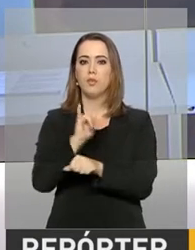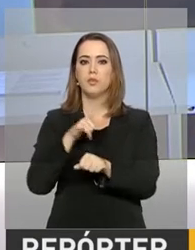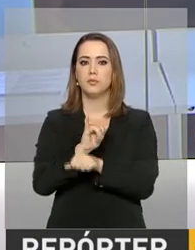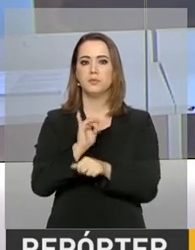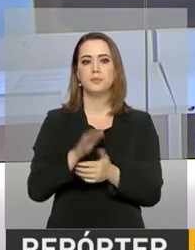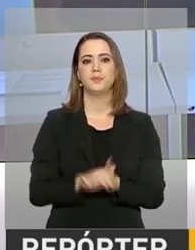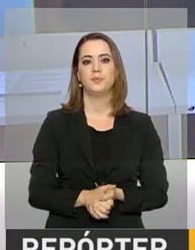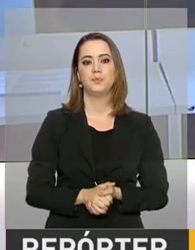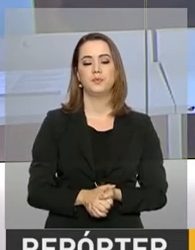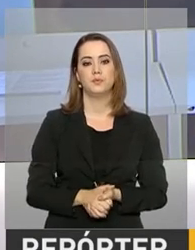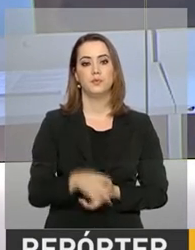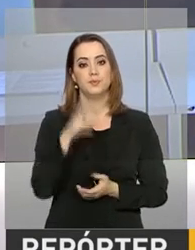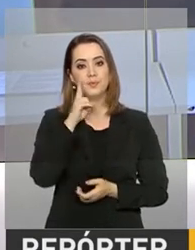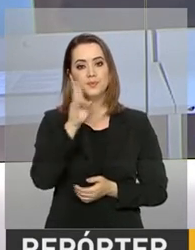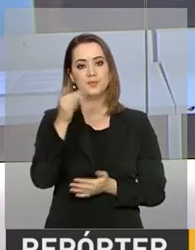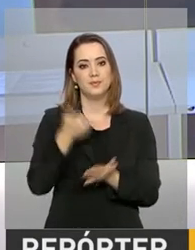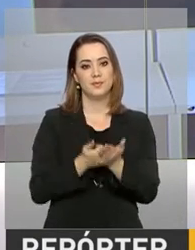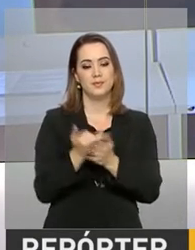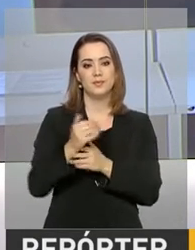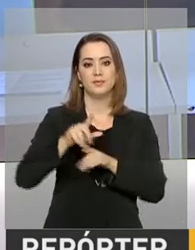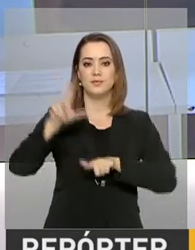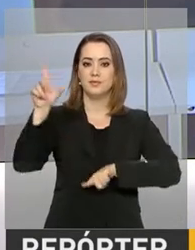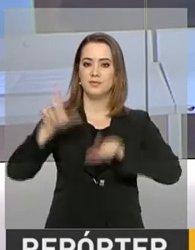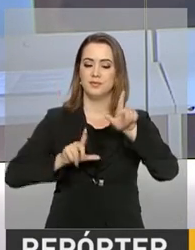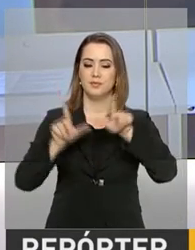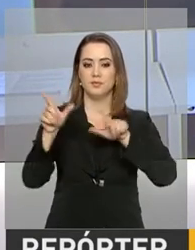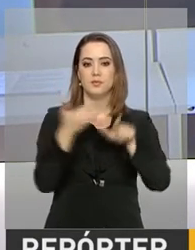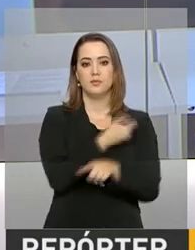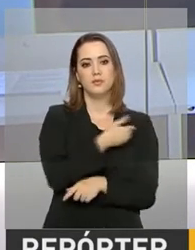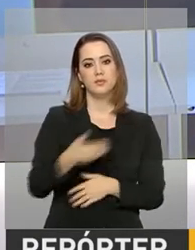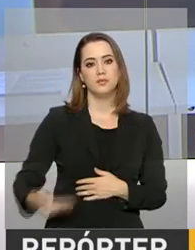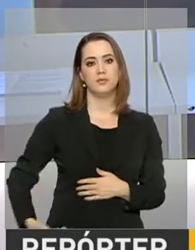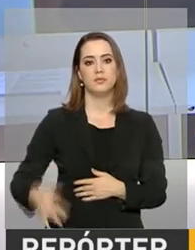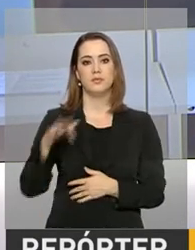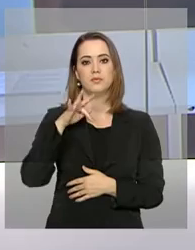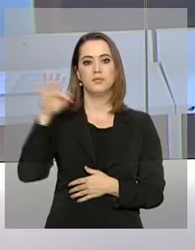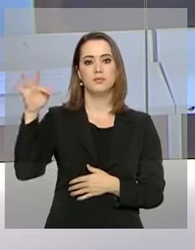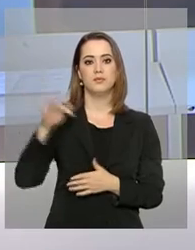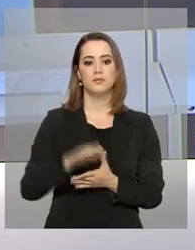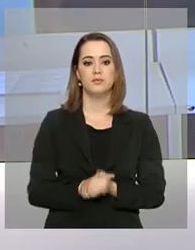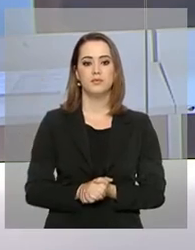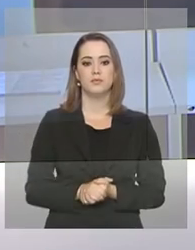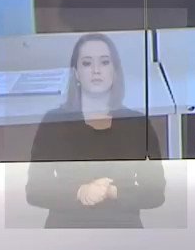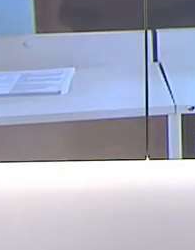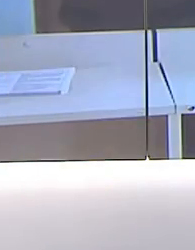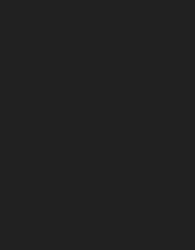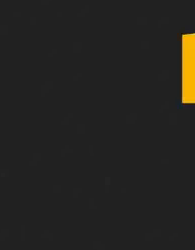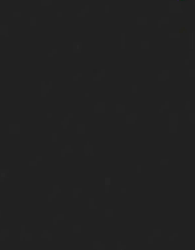no YouTube. E você continue com a gente aqui na NBR, a TV do Governo Federal.